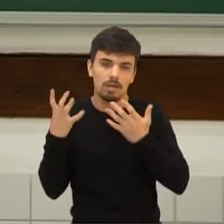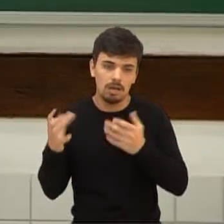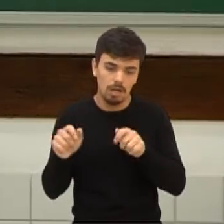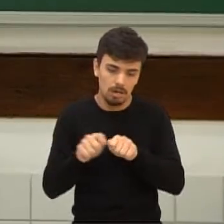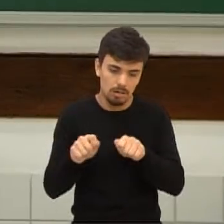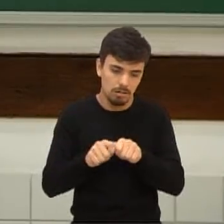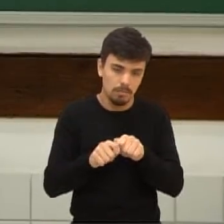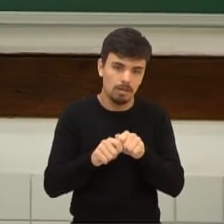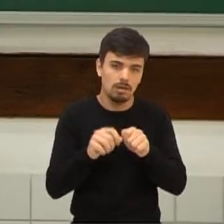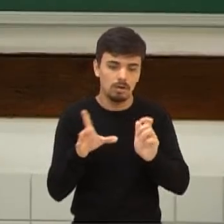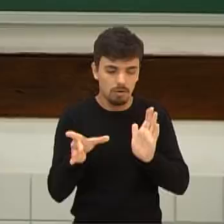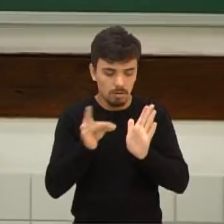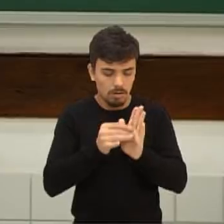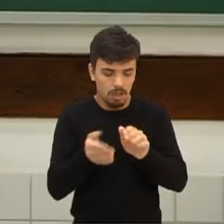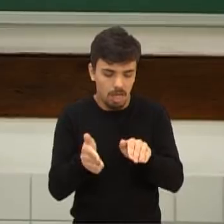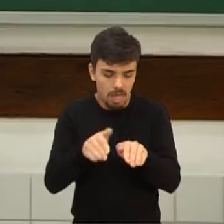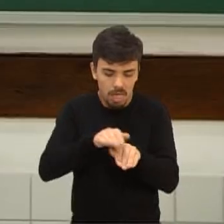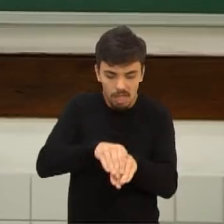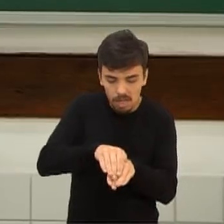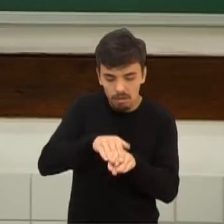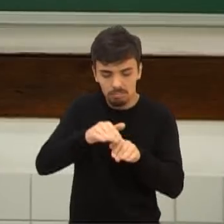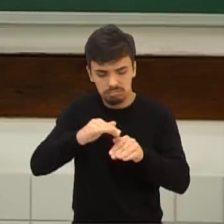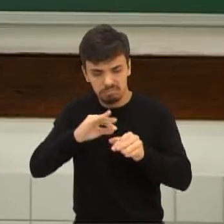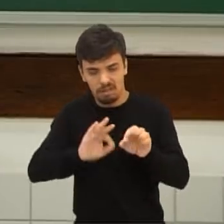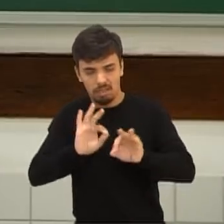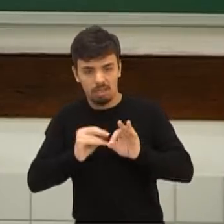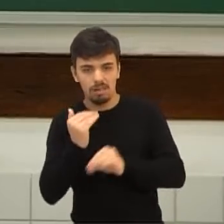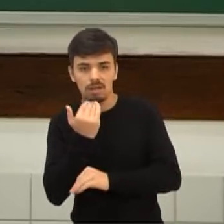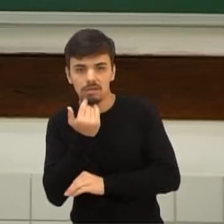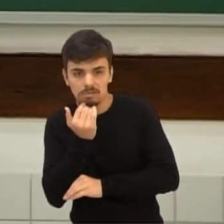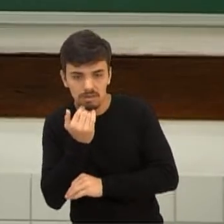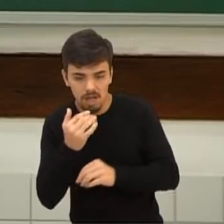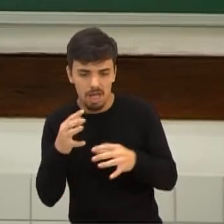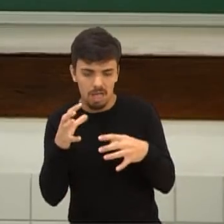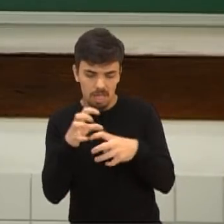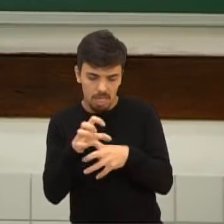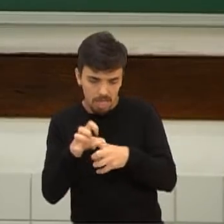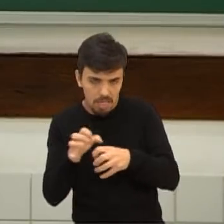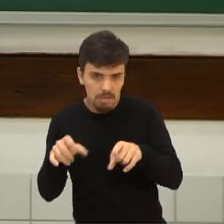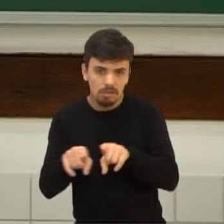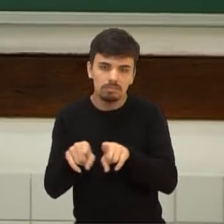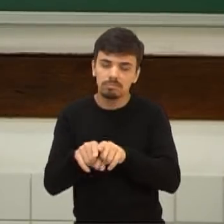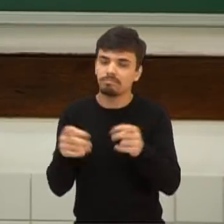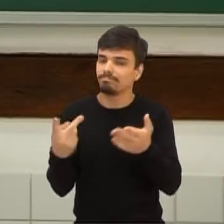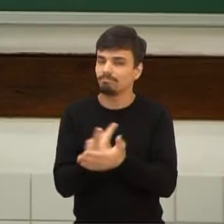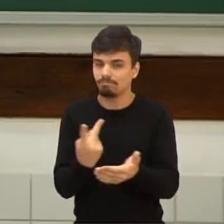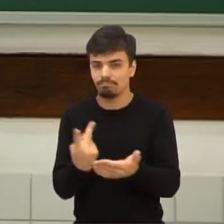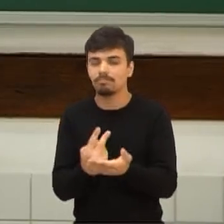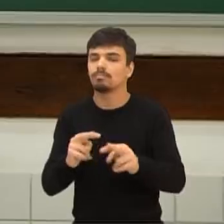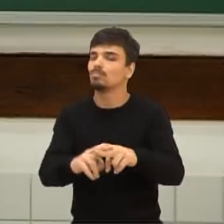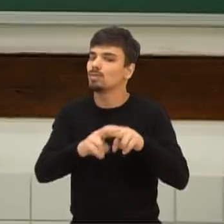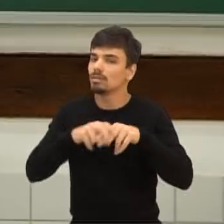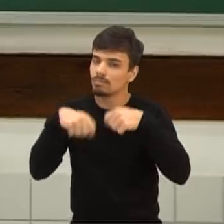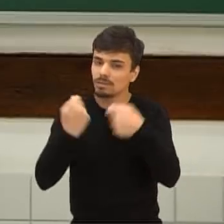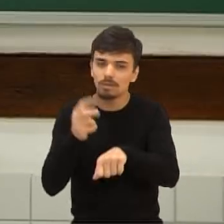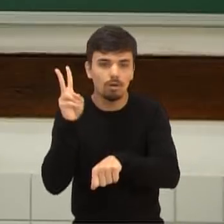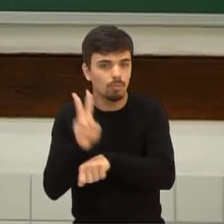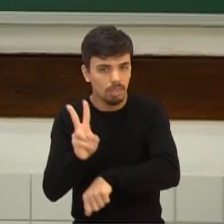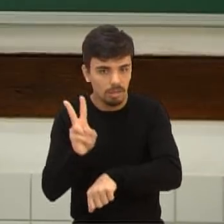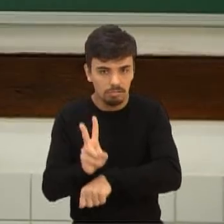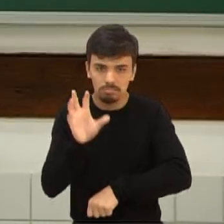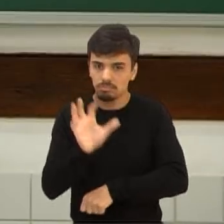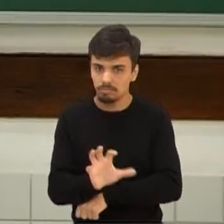por fora, querendo colocar fita, daí acaba apertando e amassando. Então, tem que ter muito cuidado com